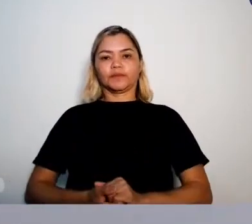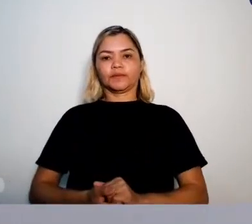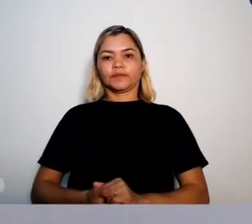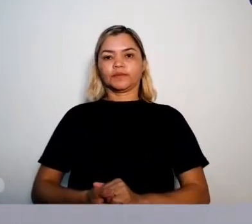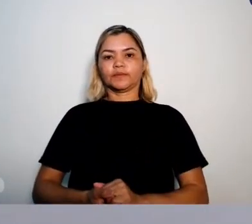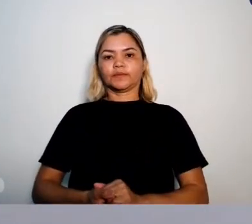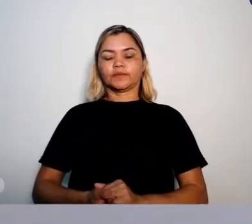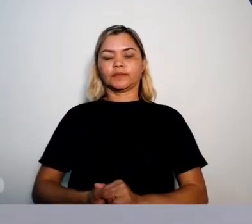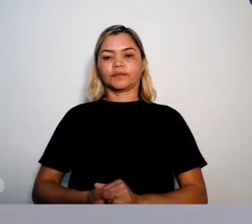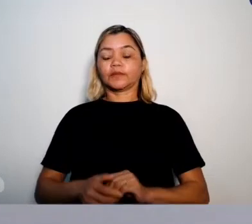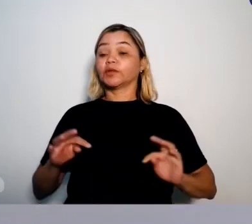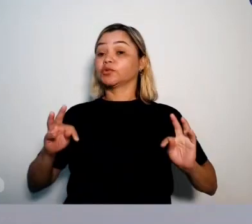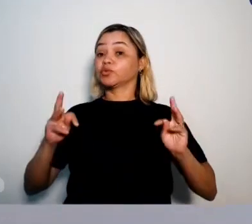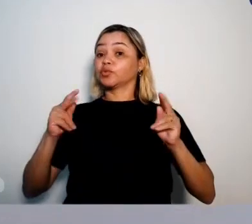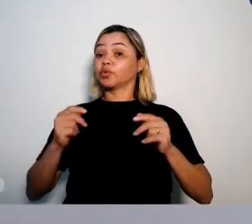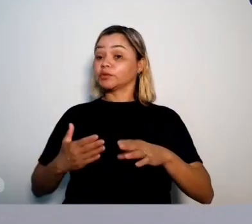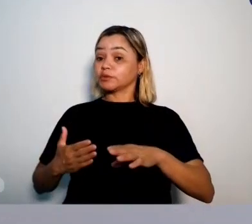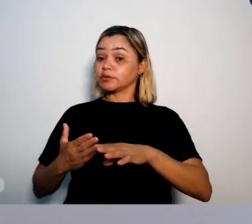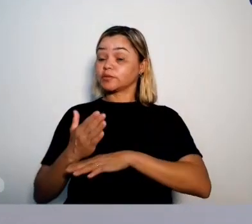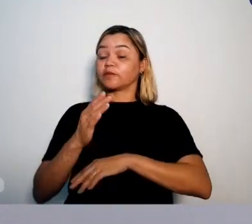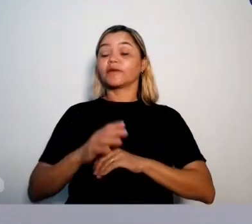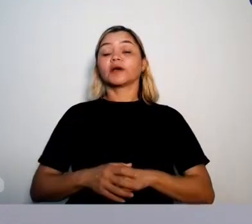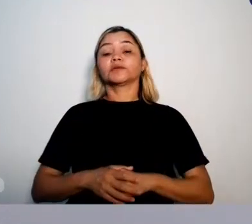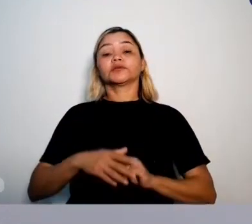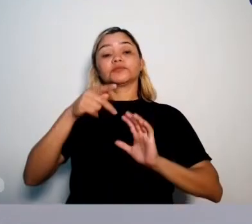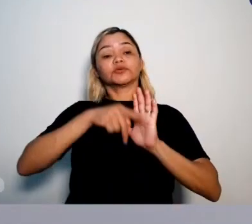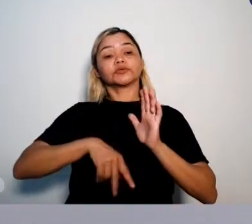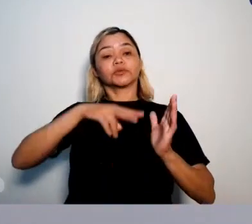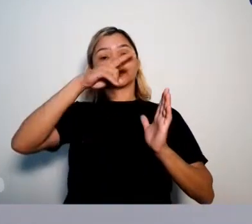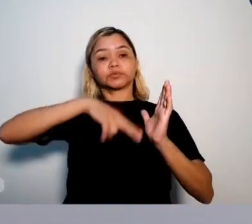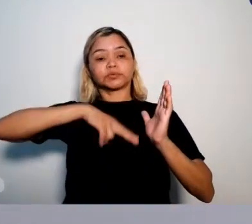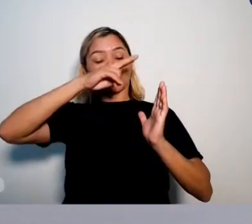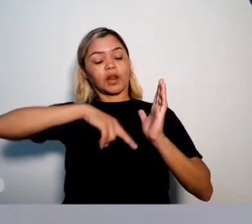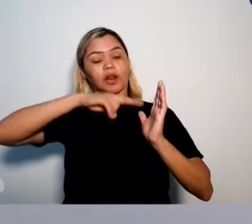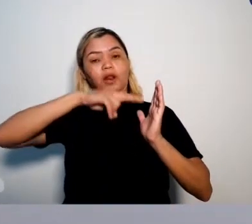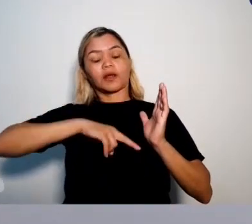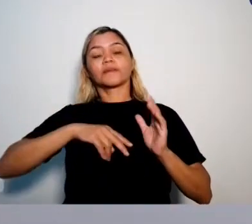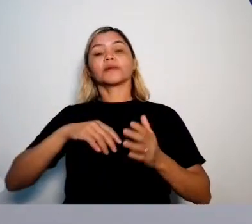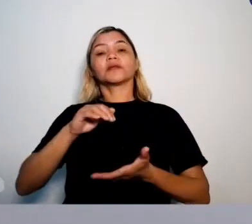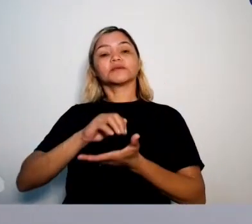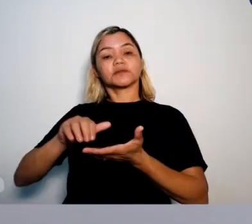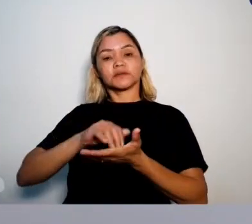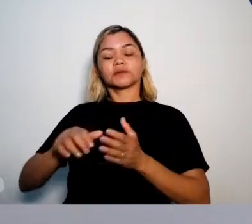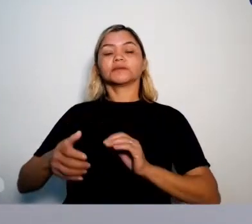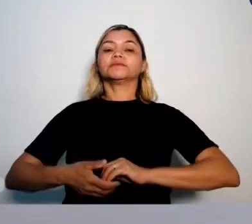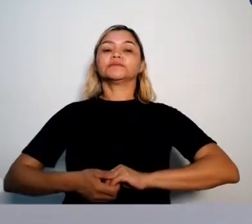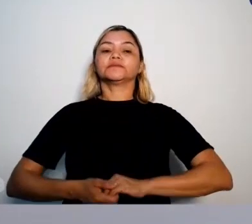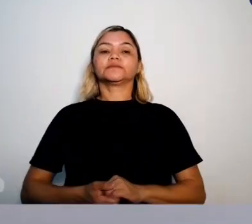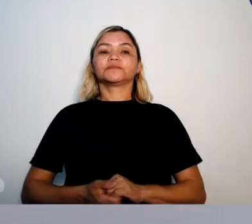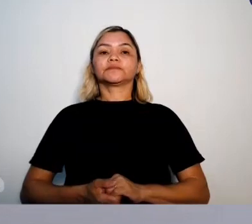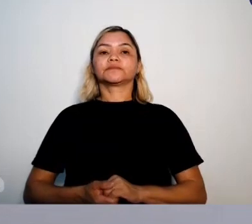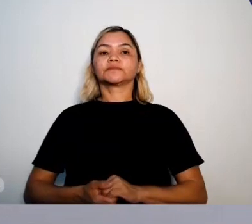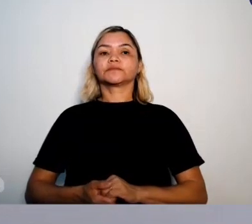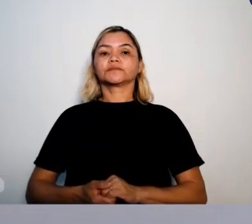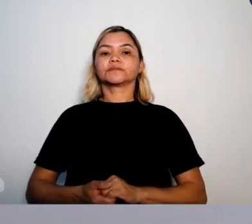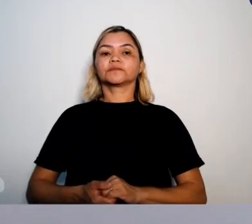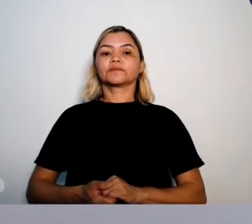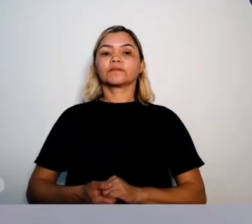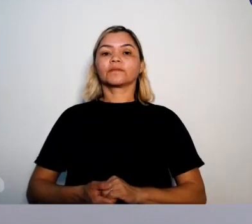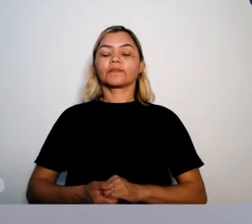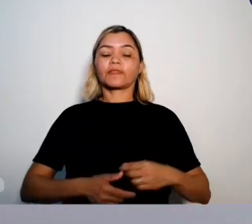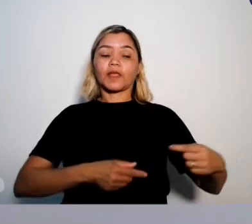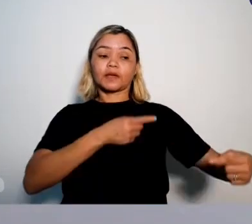Estão todas aprovadas as moções que acabaram de ser lidas pela senhora secretária. Está em